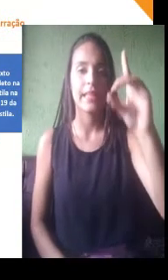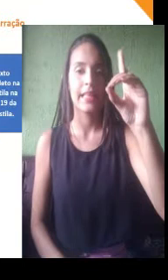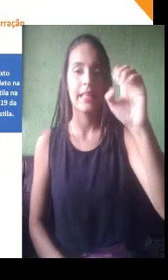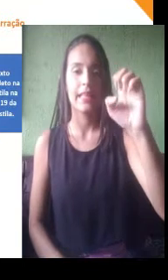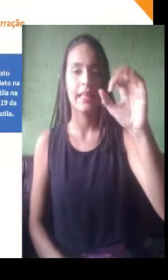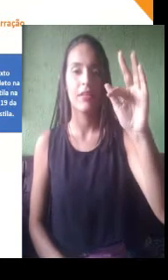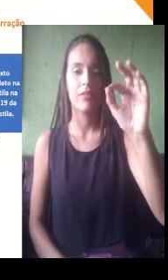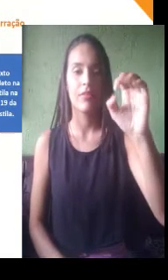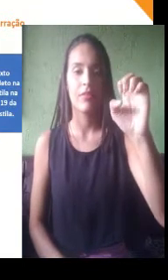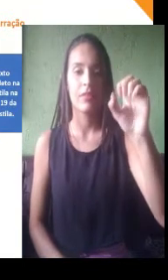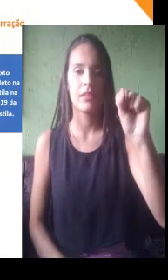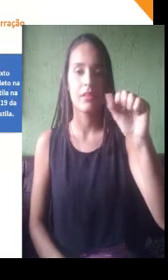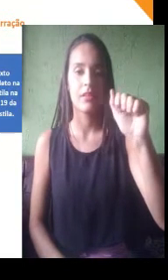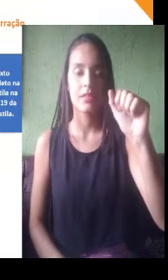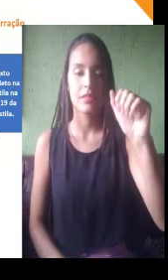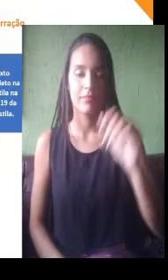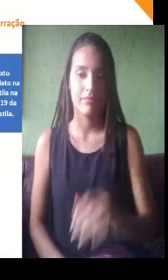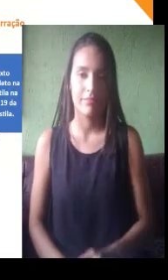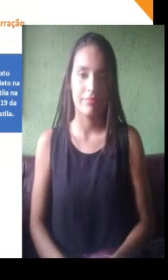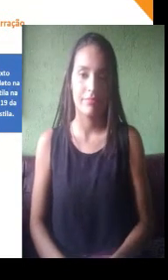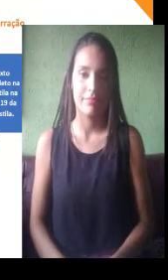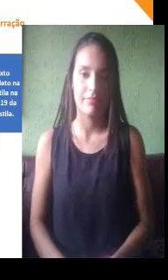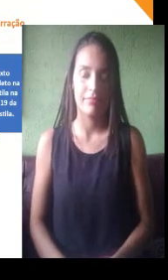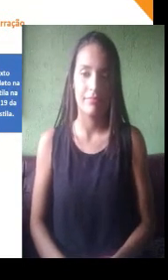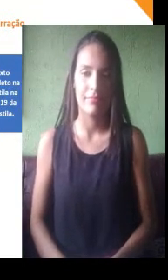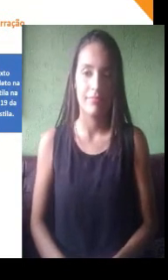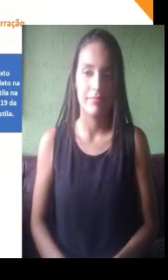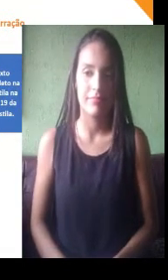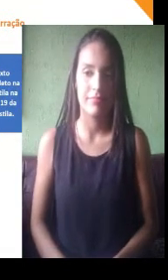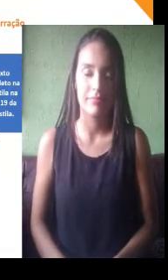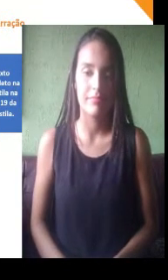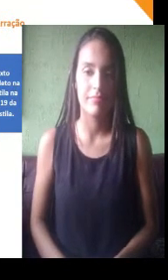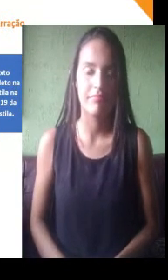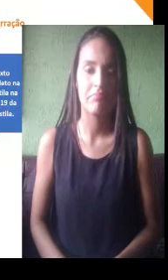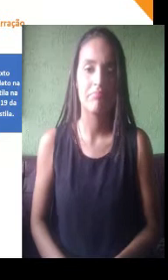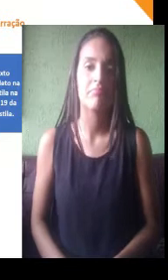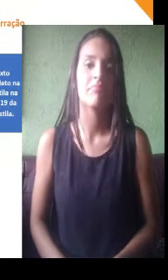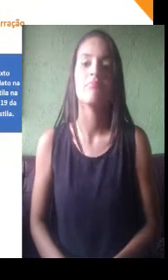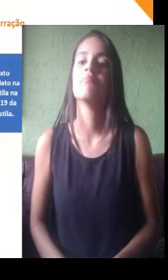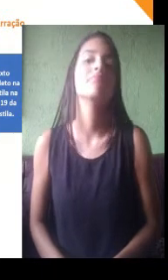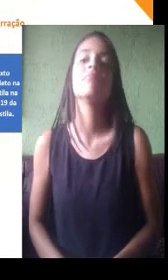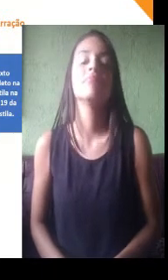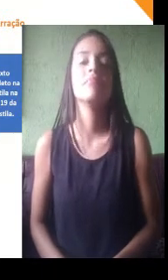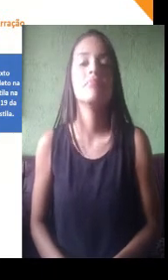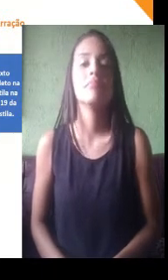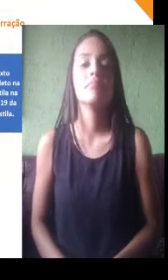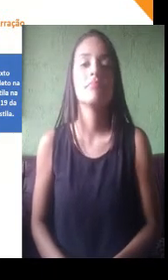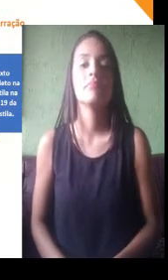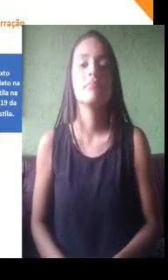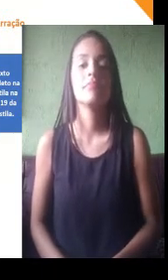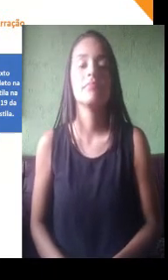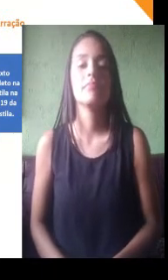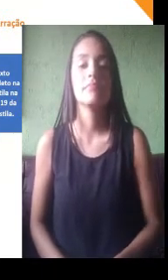opinião, chamado Em Defesa de Galvão Bueno. Já de início, a gente pode até trabalhar com esse título aqui, Em